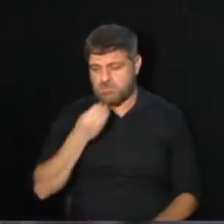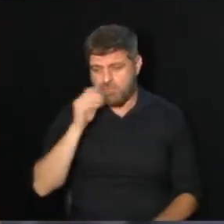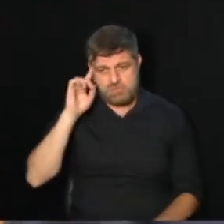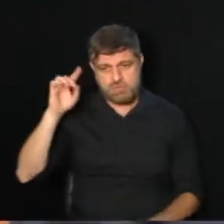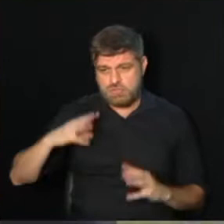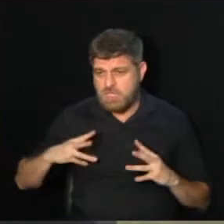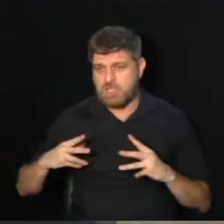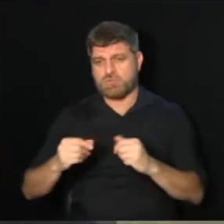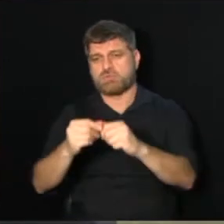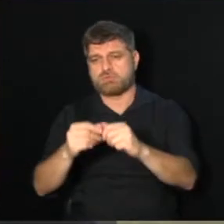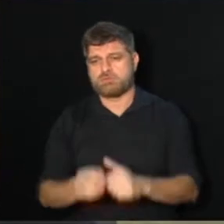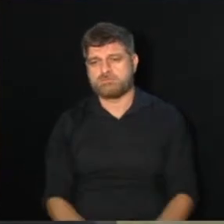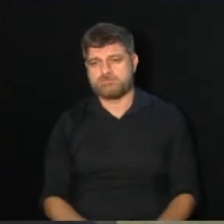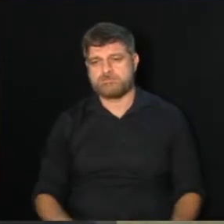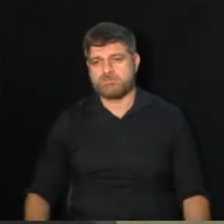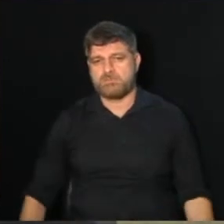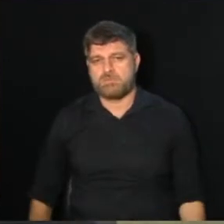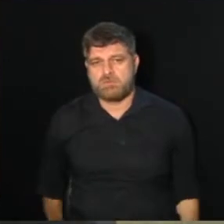Obrigado.